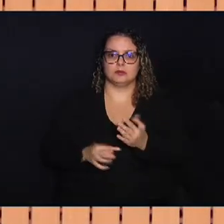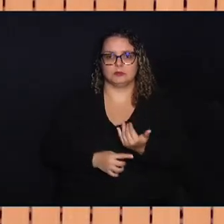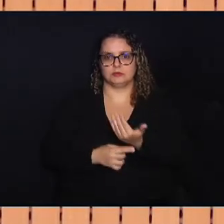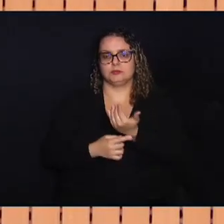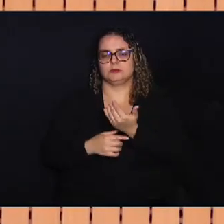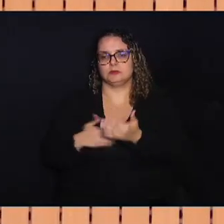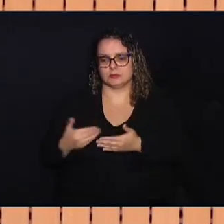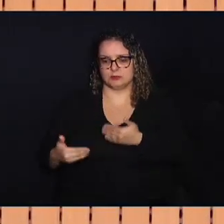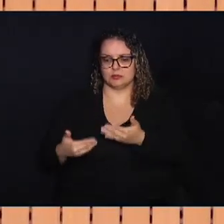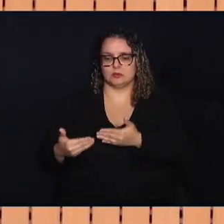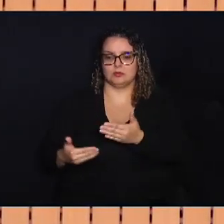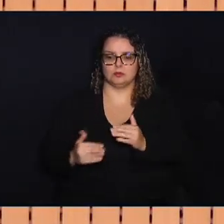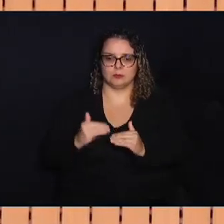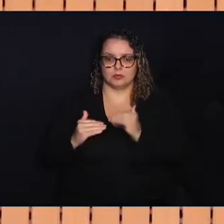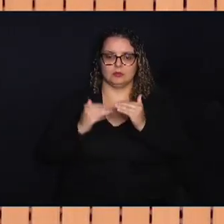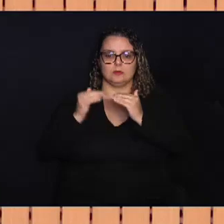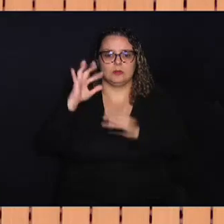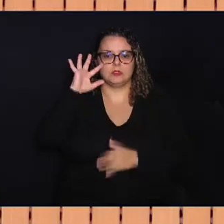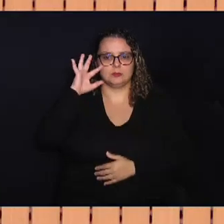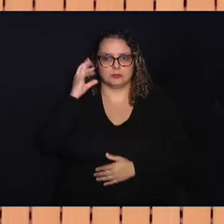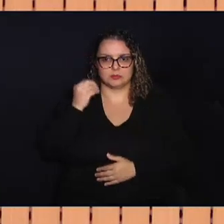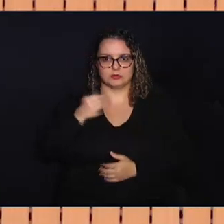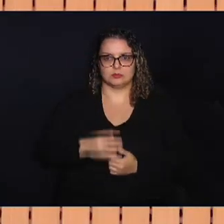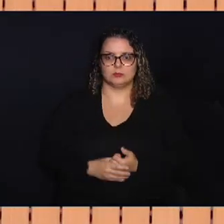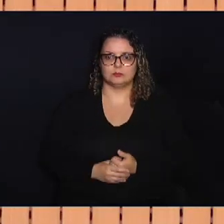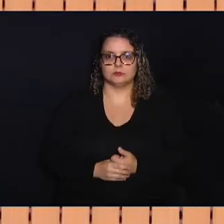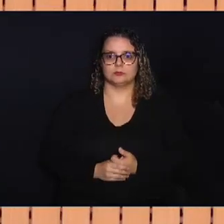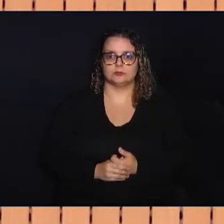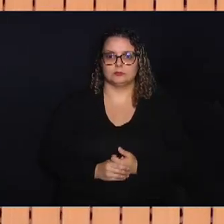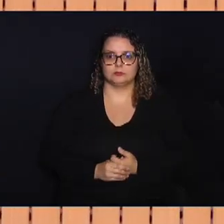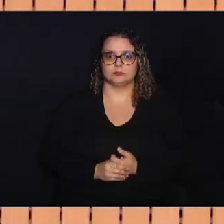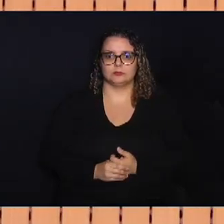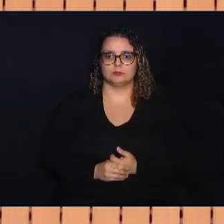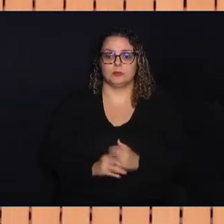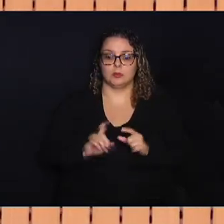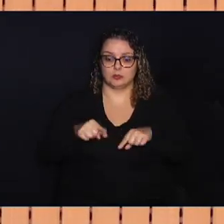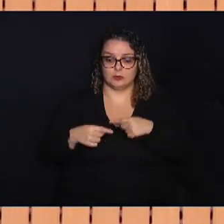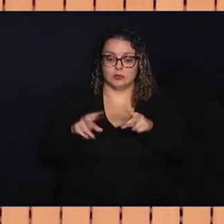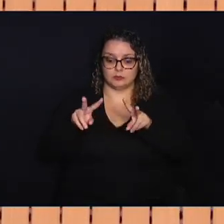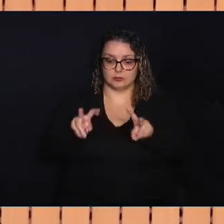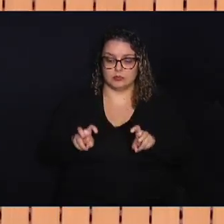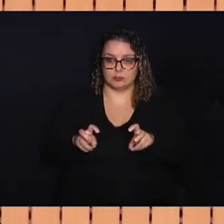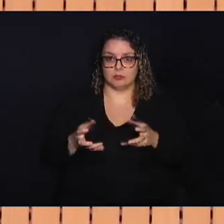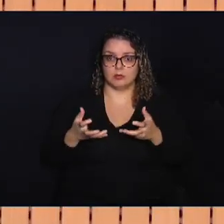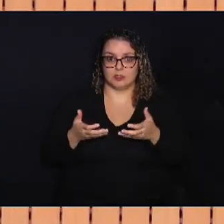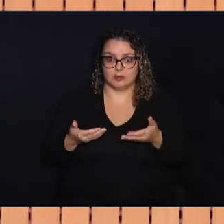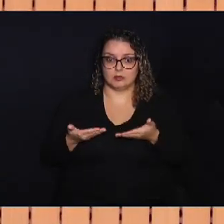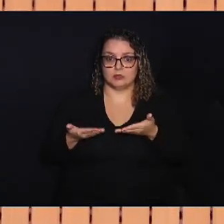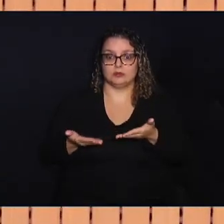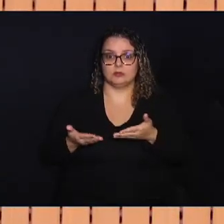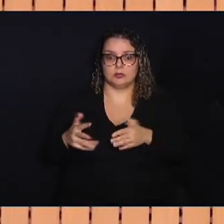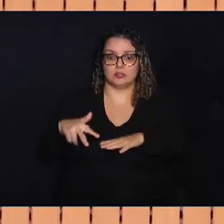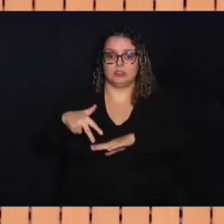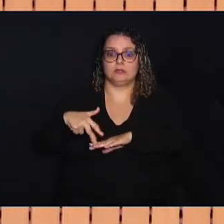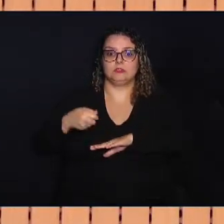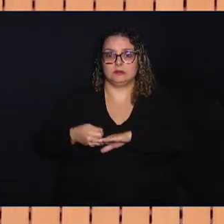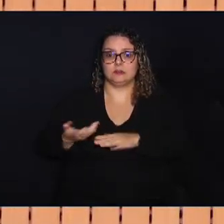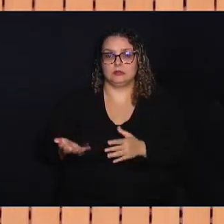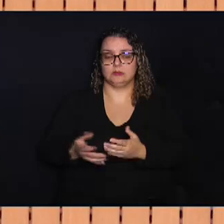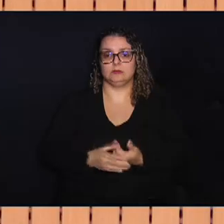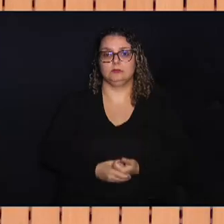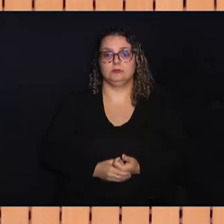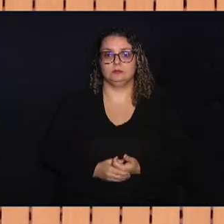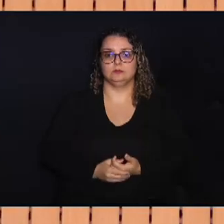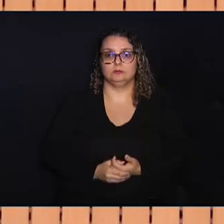no processo de construção do conhecimento. Outro tema que eu quero trazer a essa tribuna, né, é